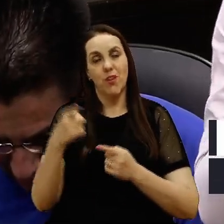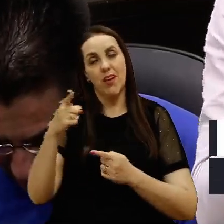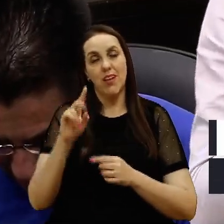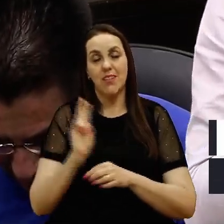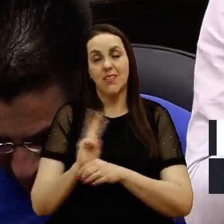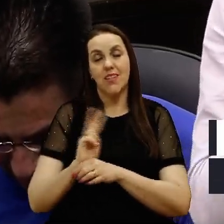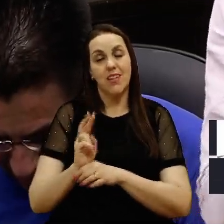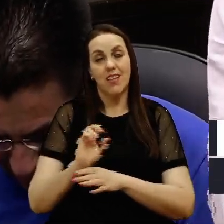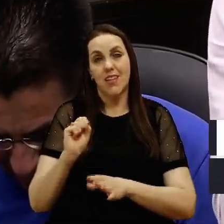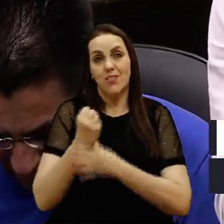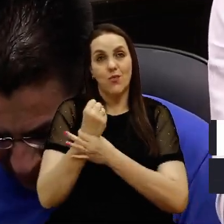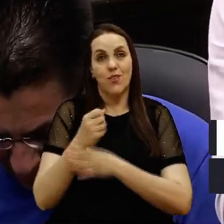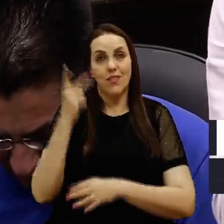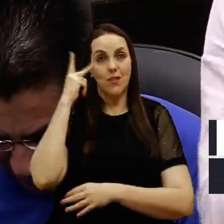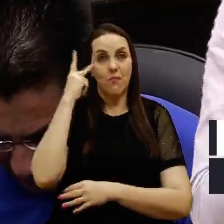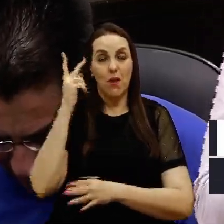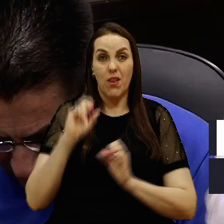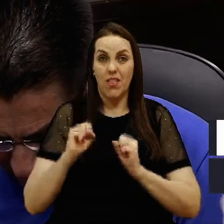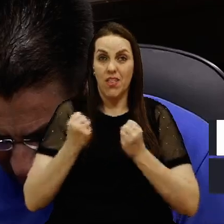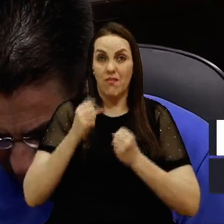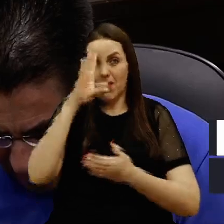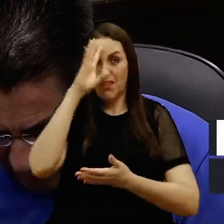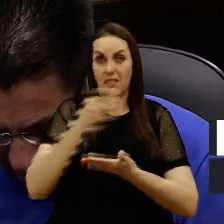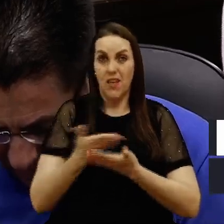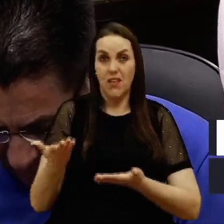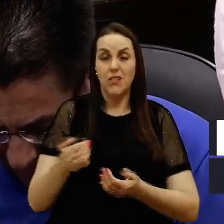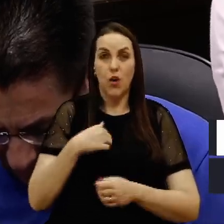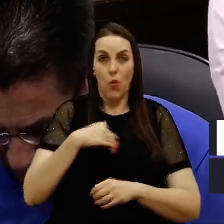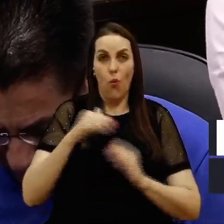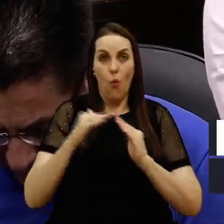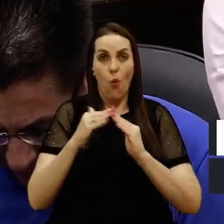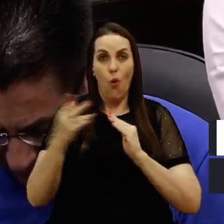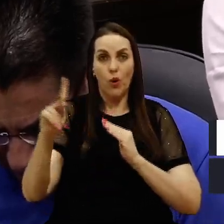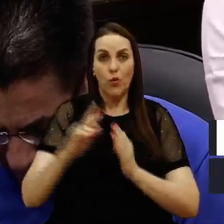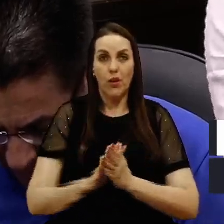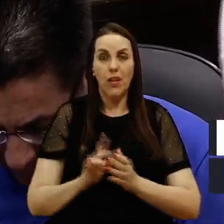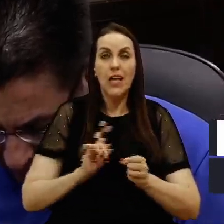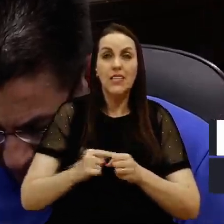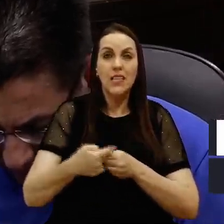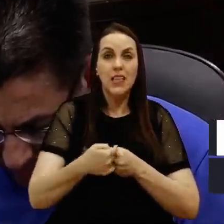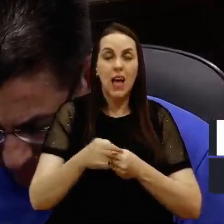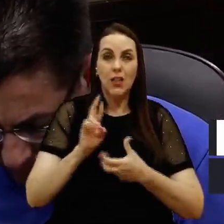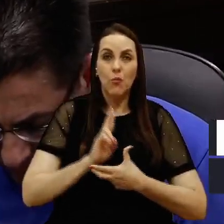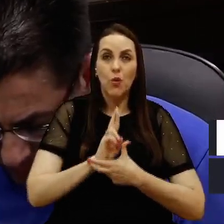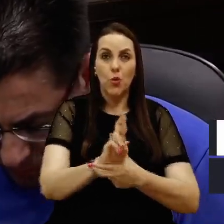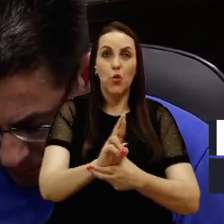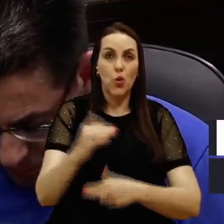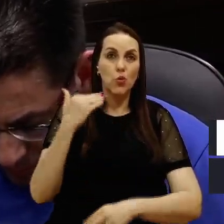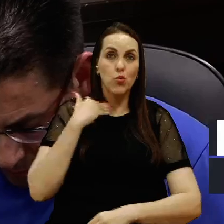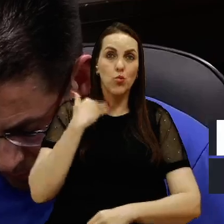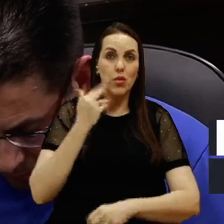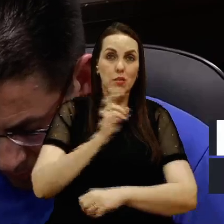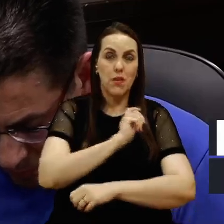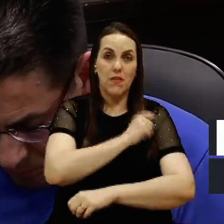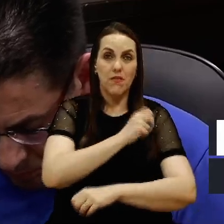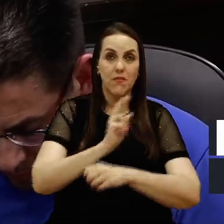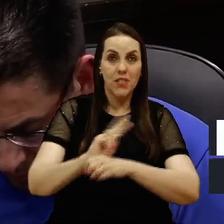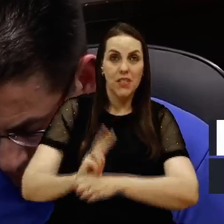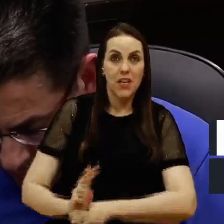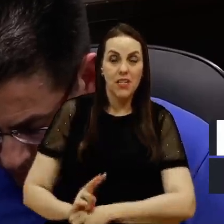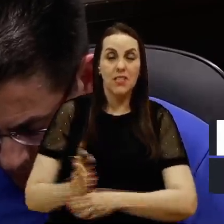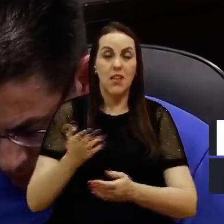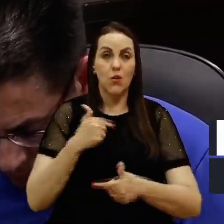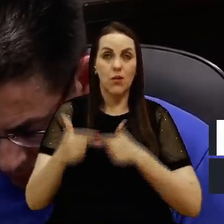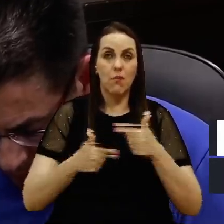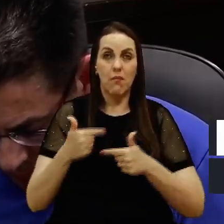Segurança de São Paulo e ele defende essa tese e eu concordo com ele. Qual o município que não vai ter um promotor, um juiz para fiscalizar a atuação da Guarda?